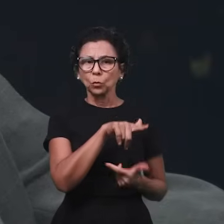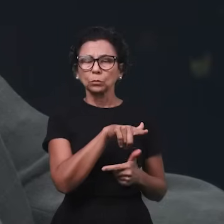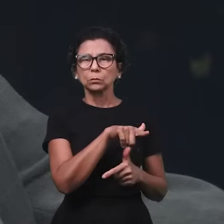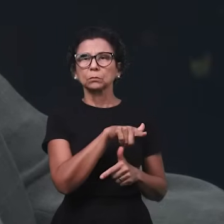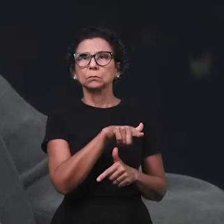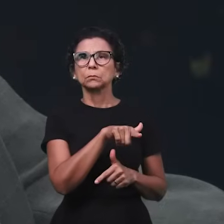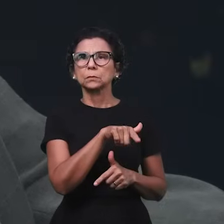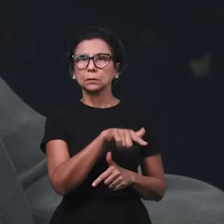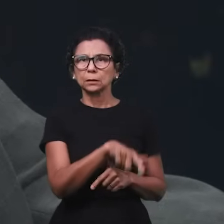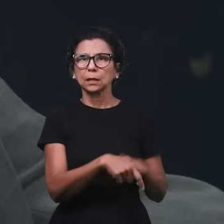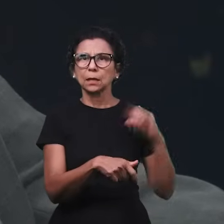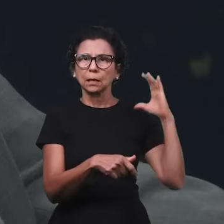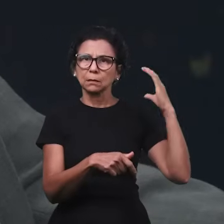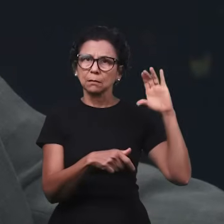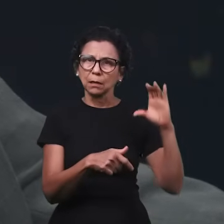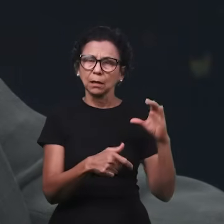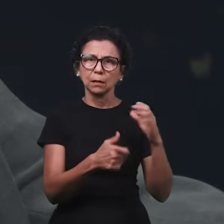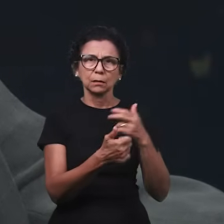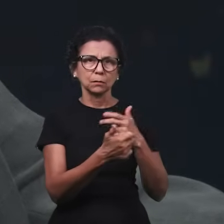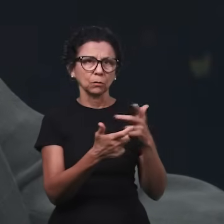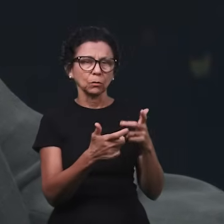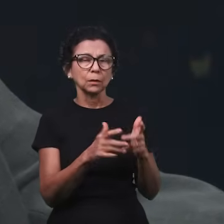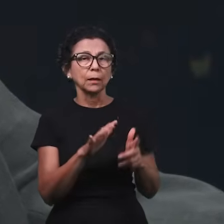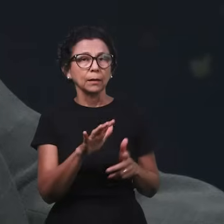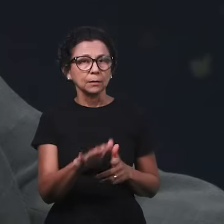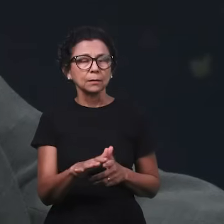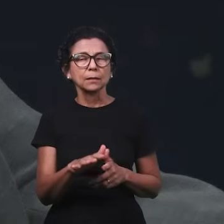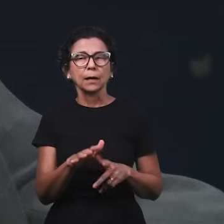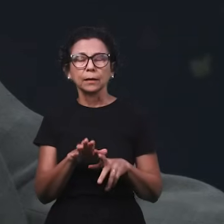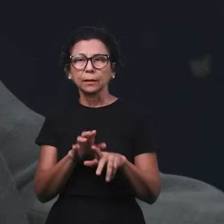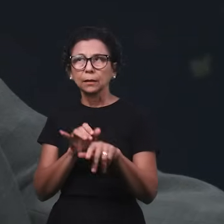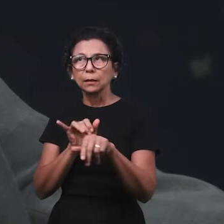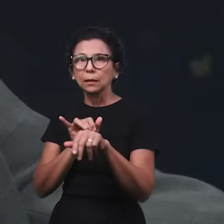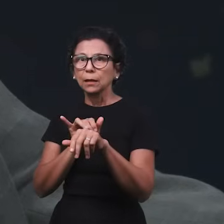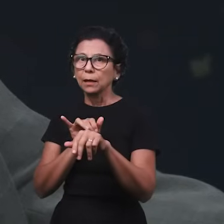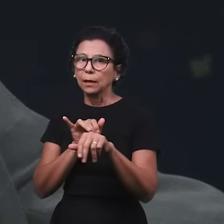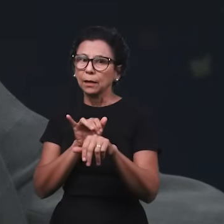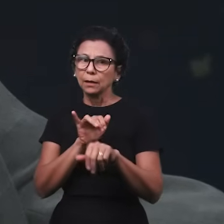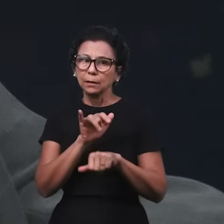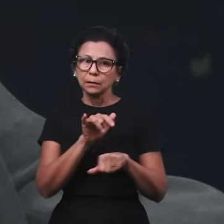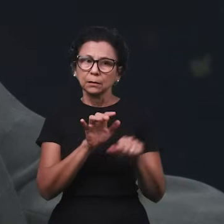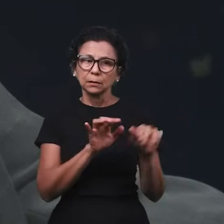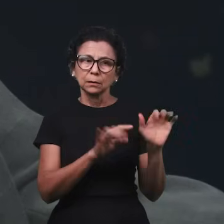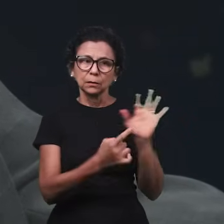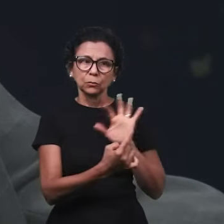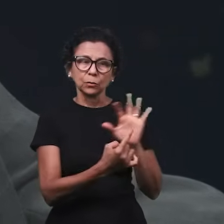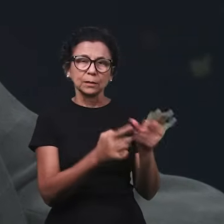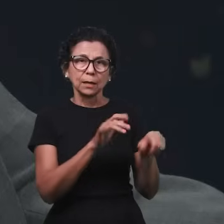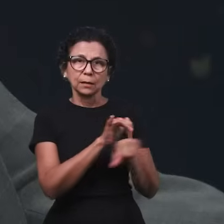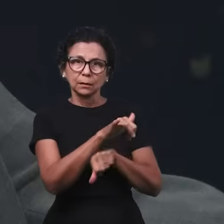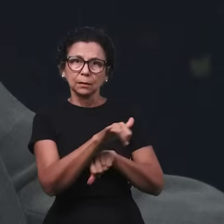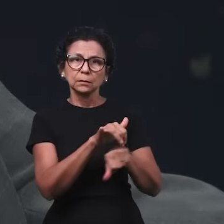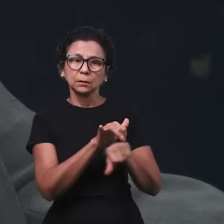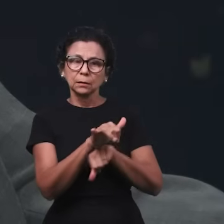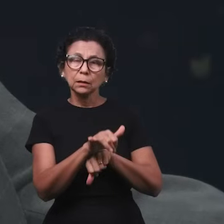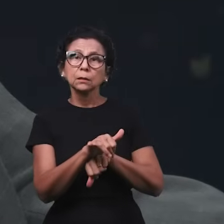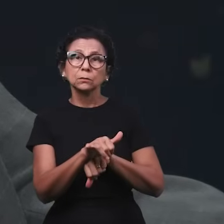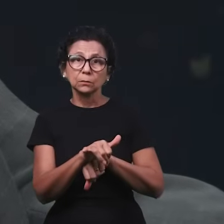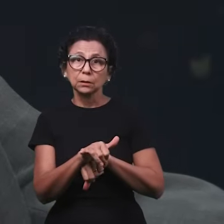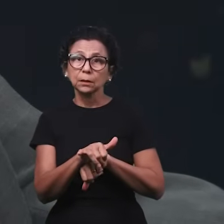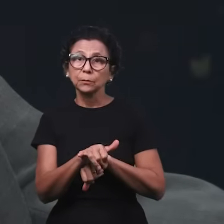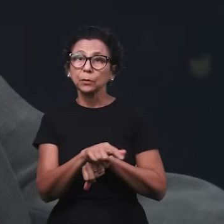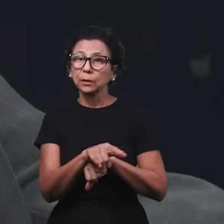o homem, para tirar o homem do caminho desse evangelho absoluto, que é um evangelho que vem da eternidade e que leva o homem para a eternidade